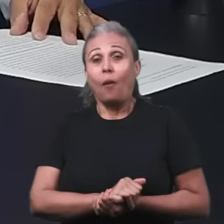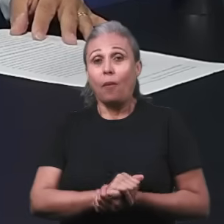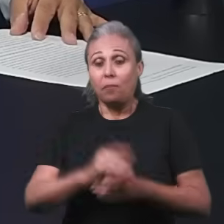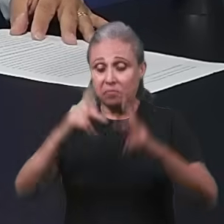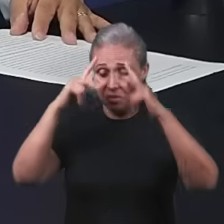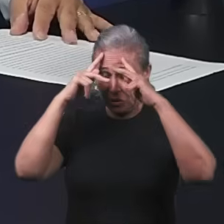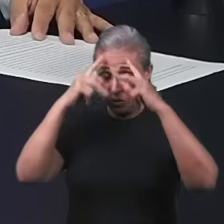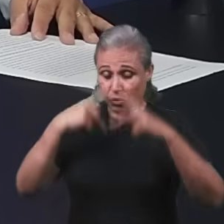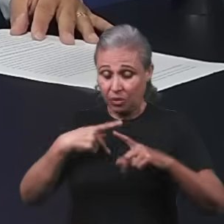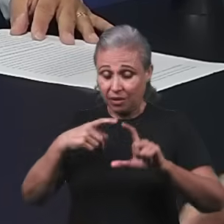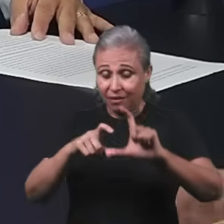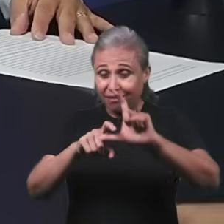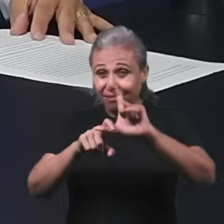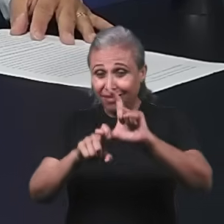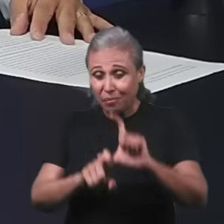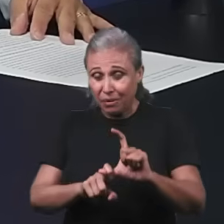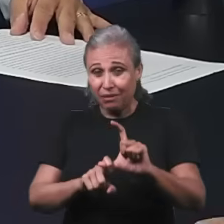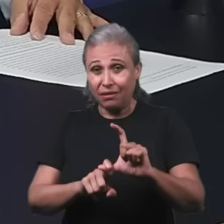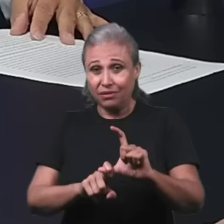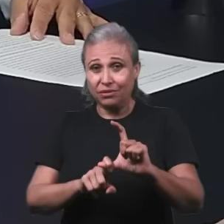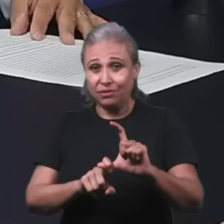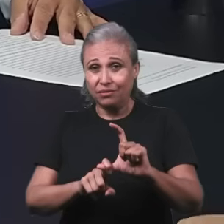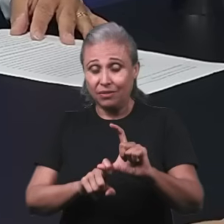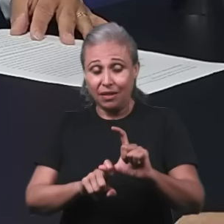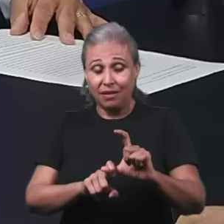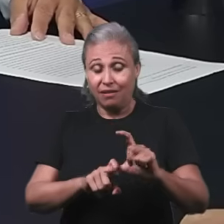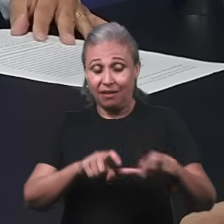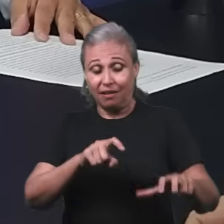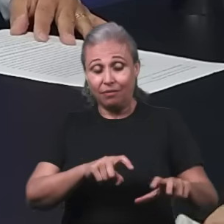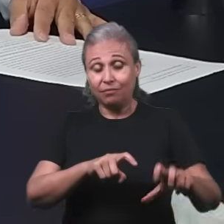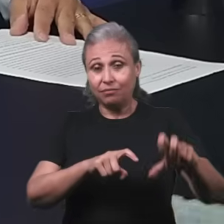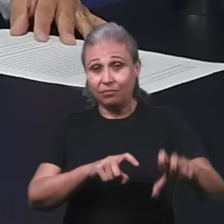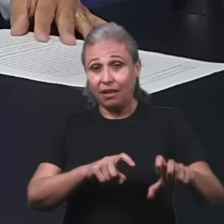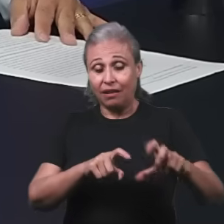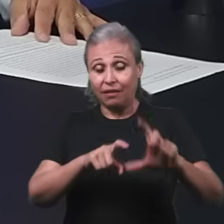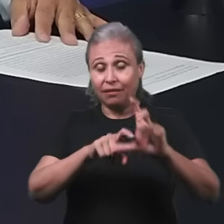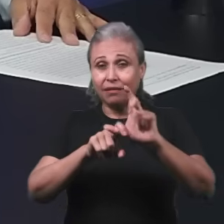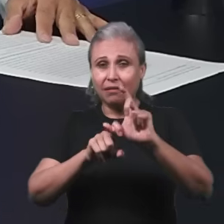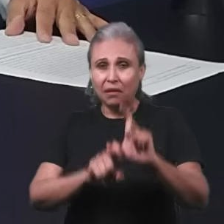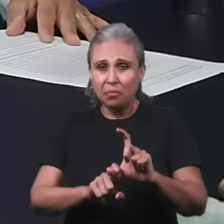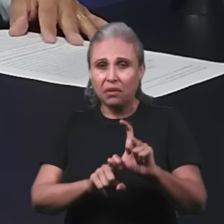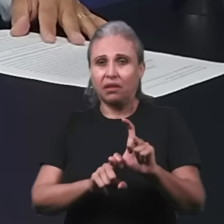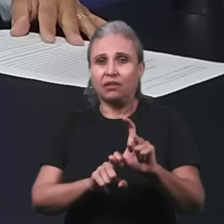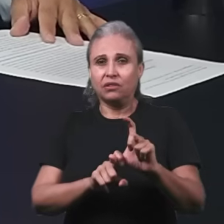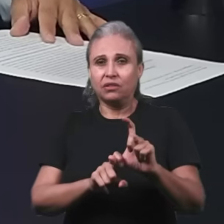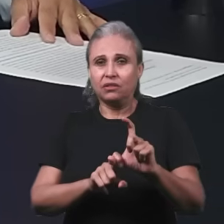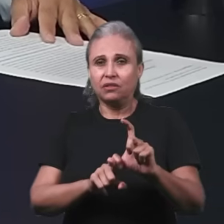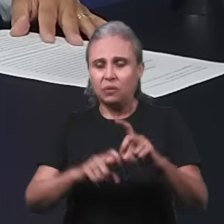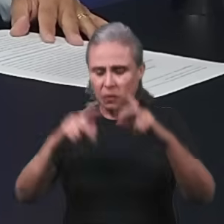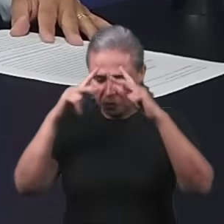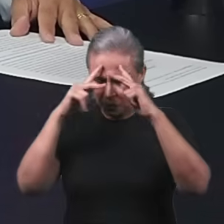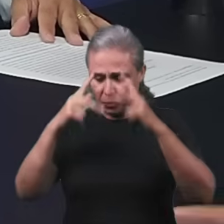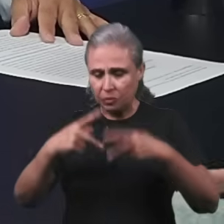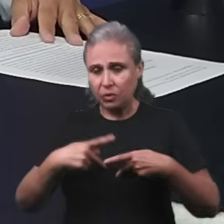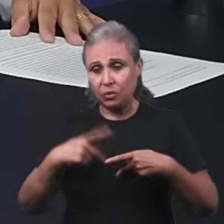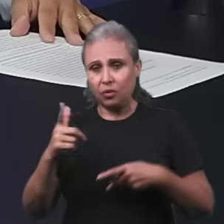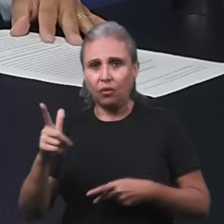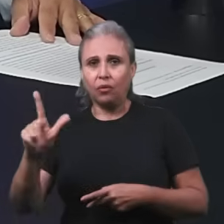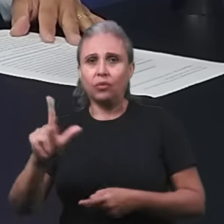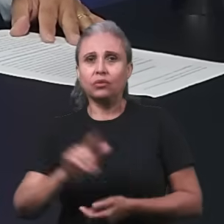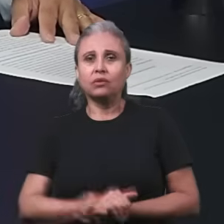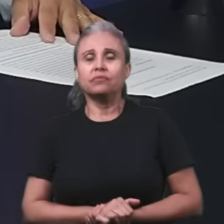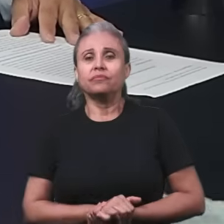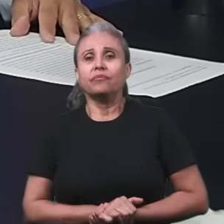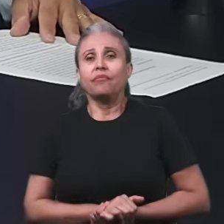homem. E nós frisamos aqui que isso não traz transformação na vida do homem. Isso é o